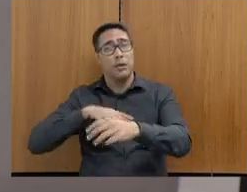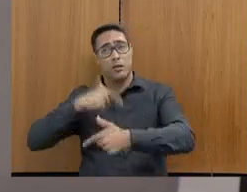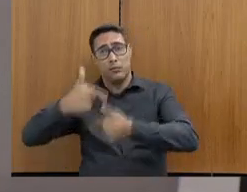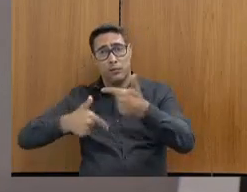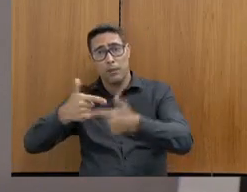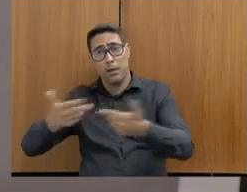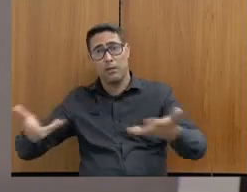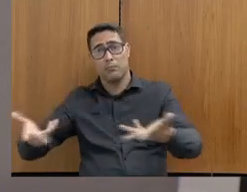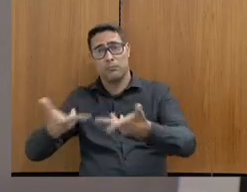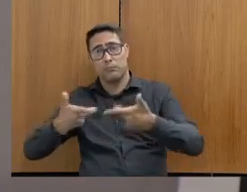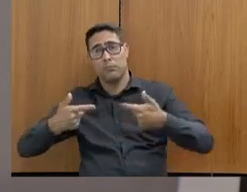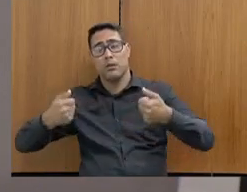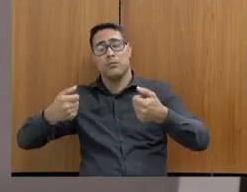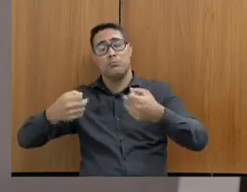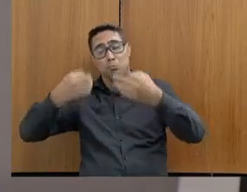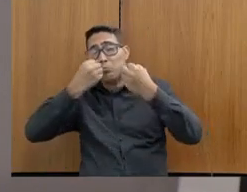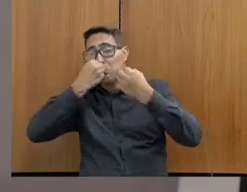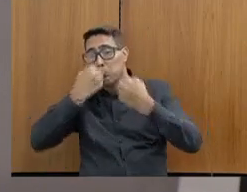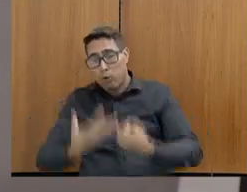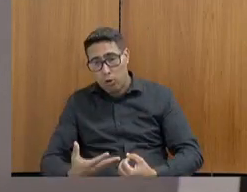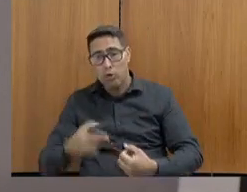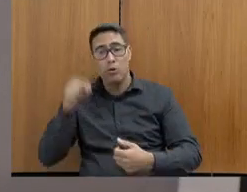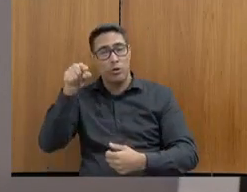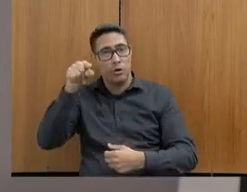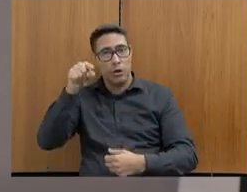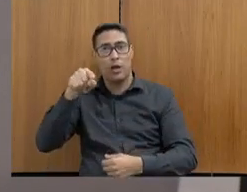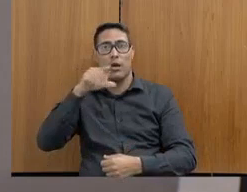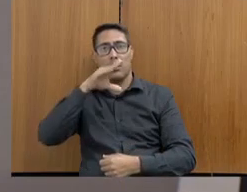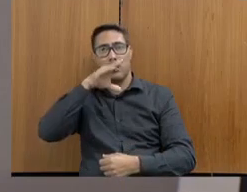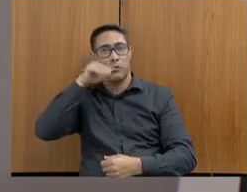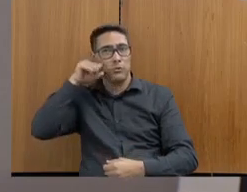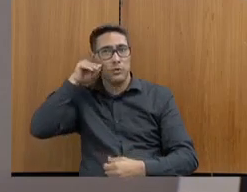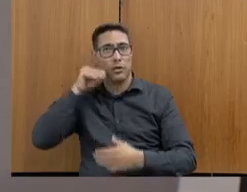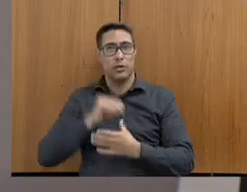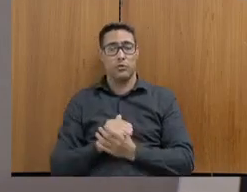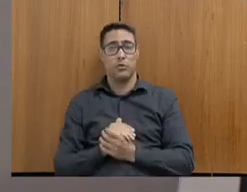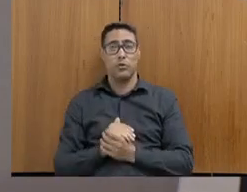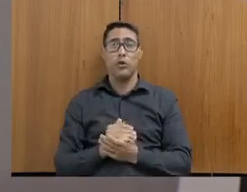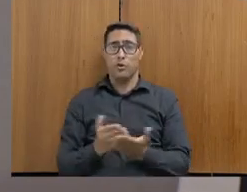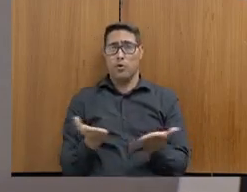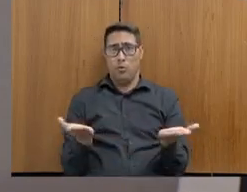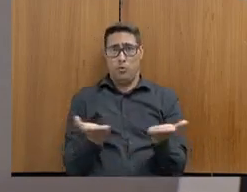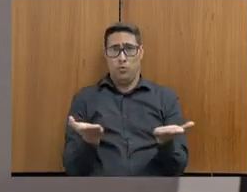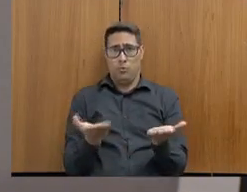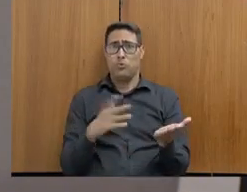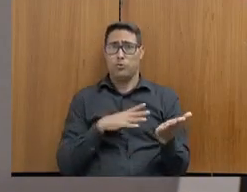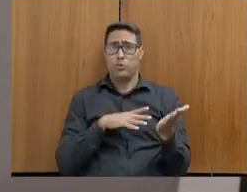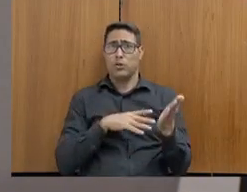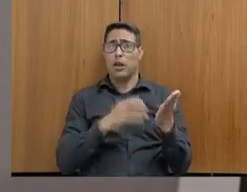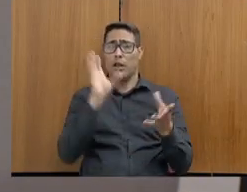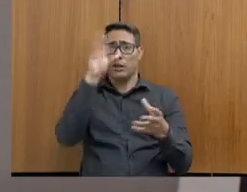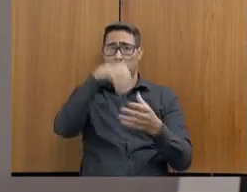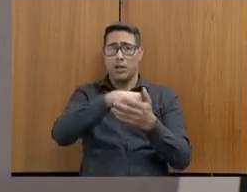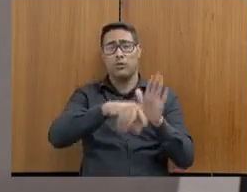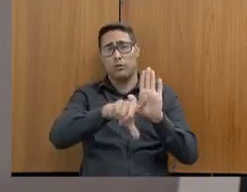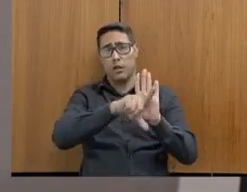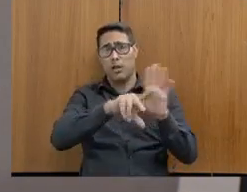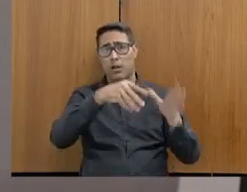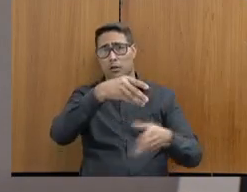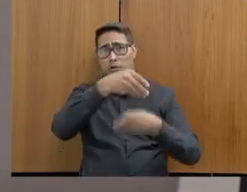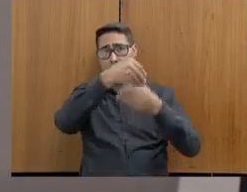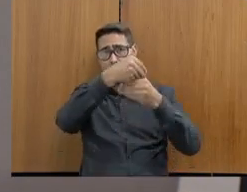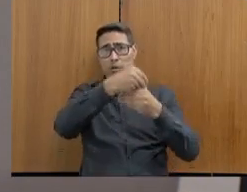Porque hoje a gente tem né com regramento específico constando a lei complementar é